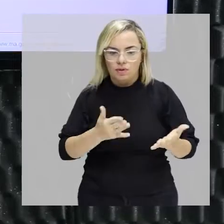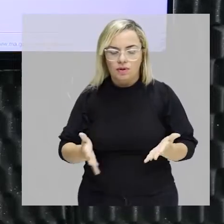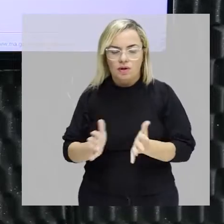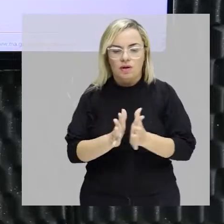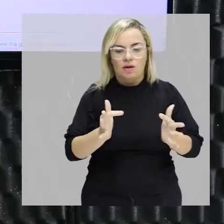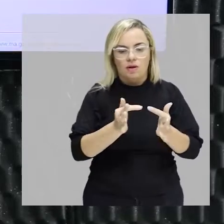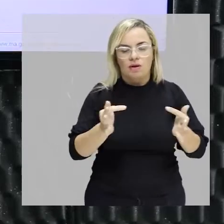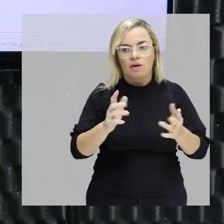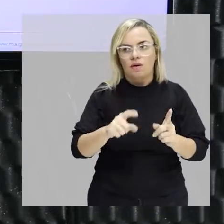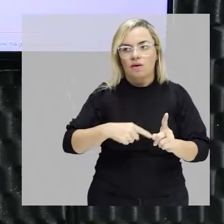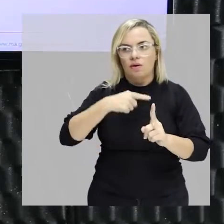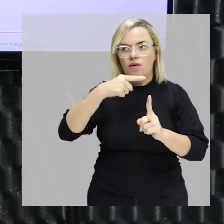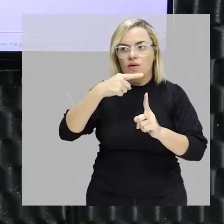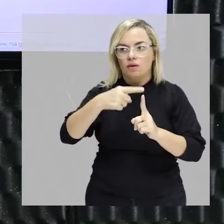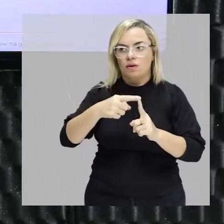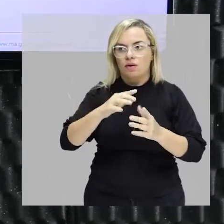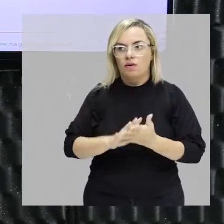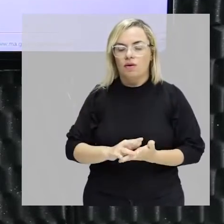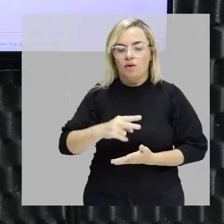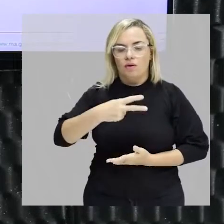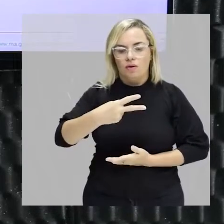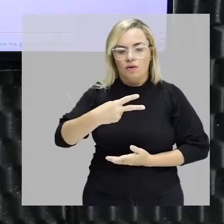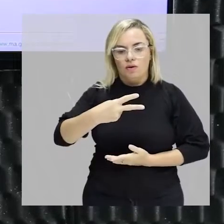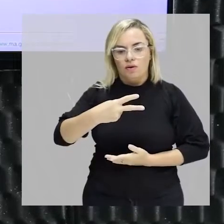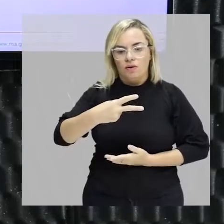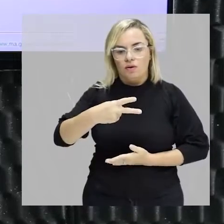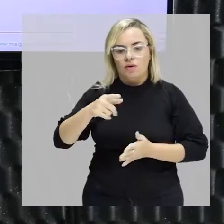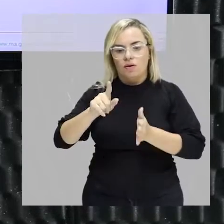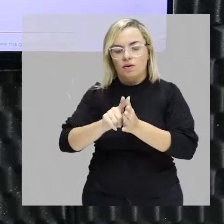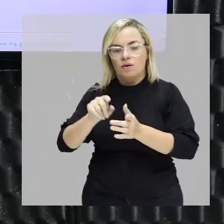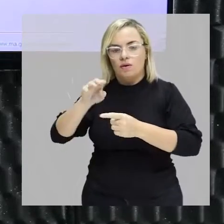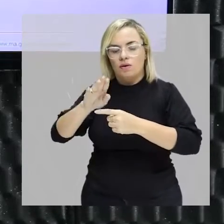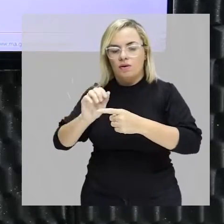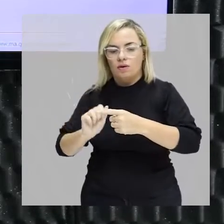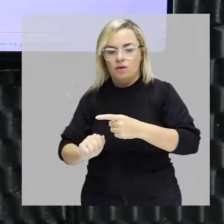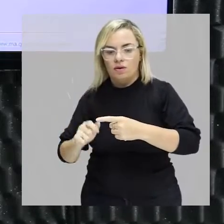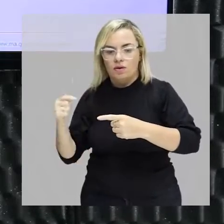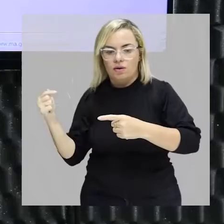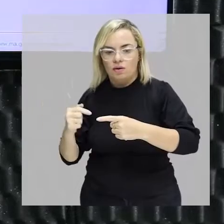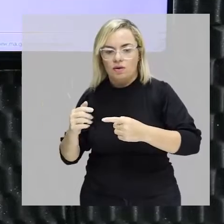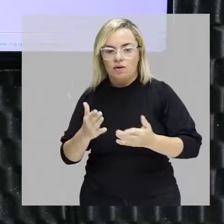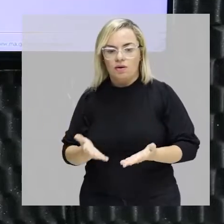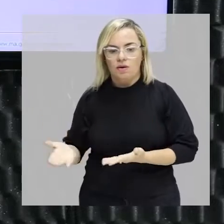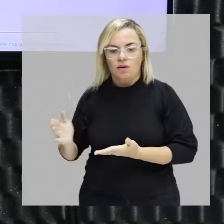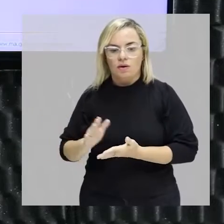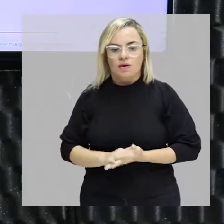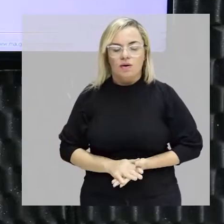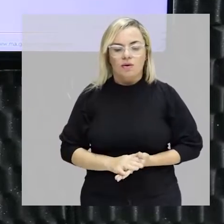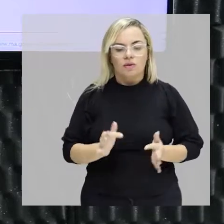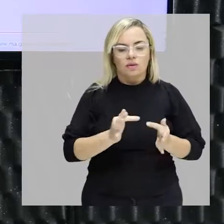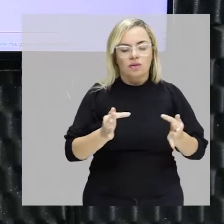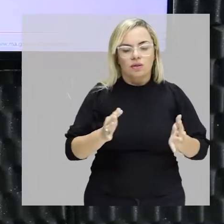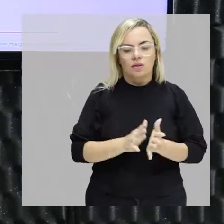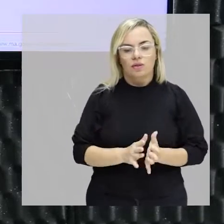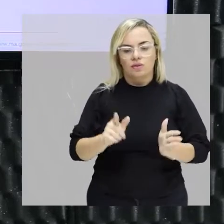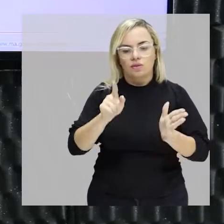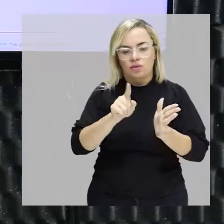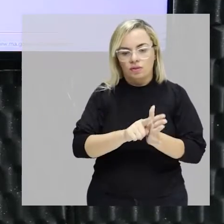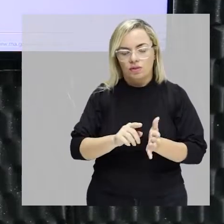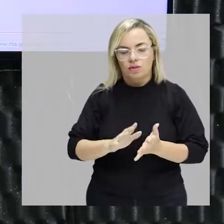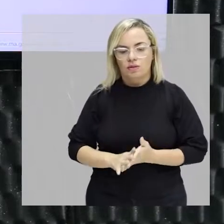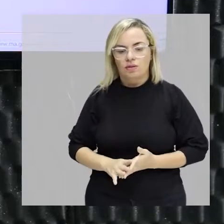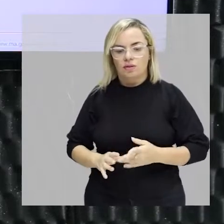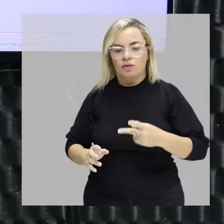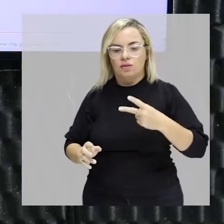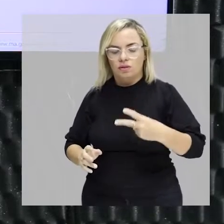positiva para valores de x maiores do que o da raiz, tá? X maior do que menos b sobre a. A função é